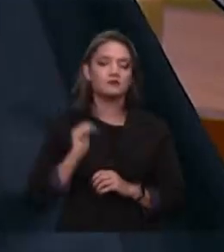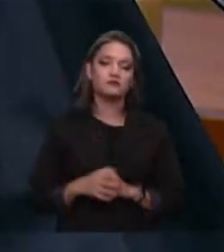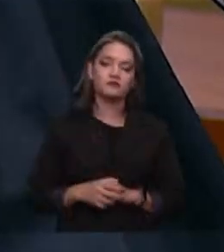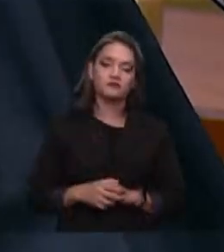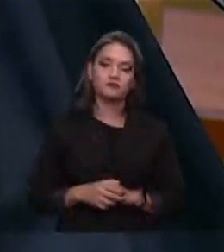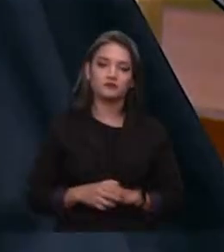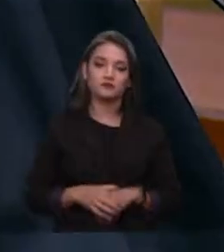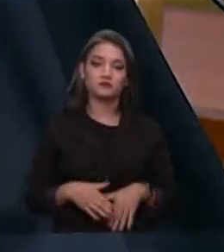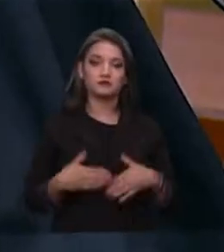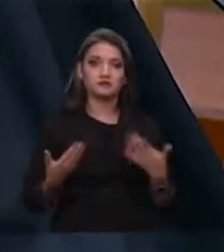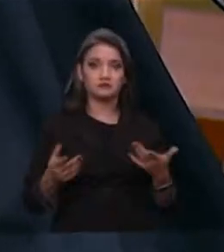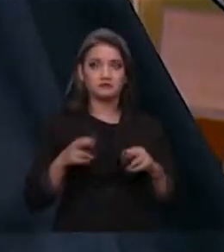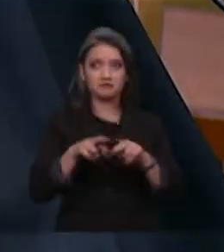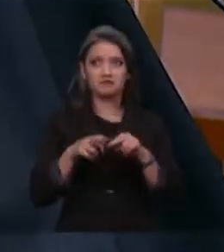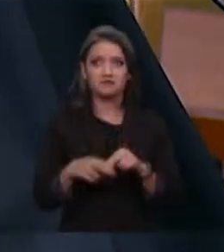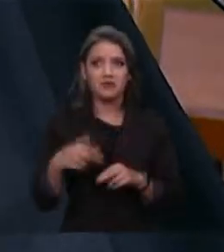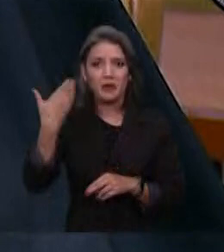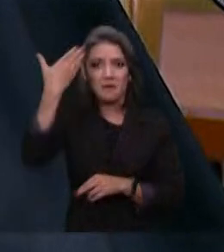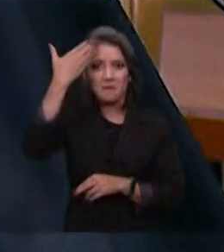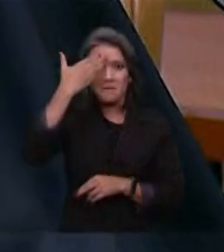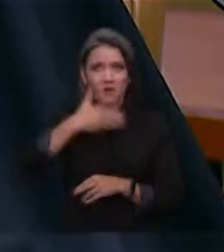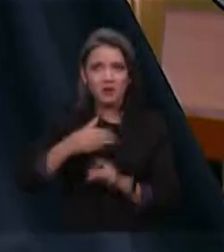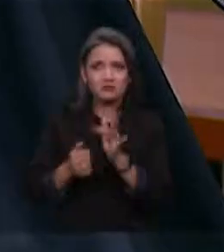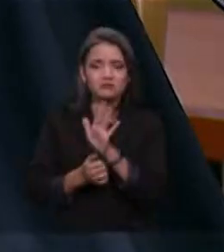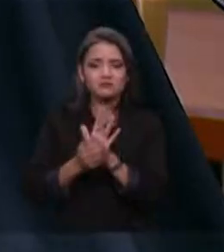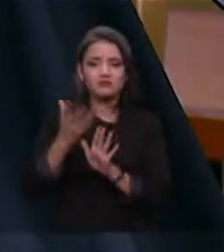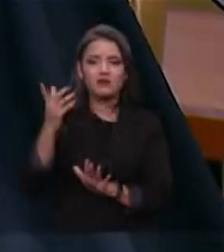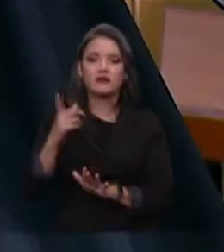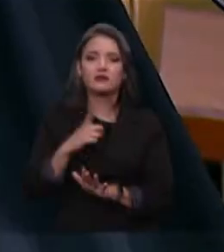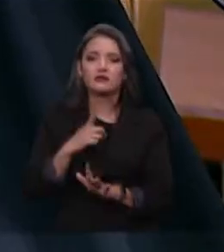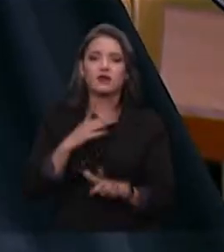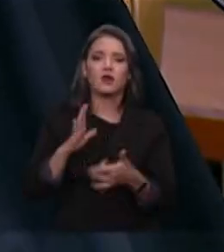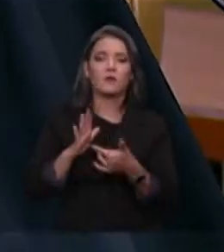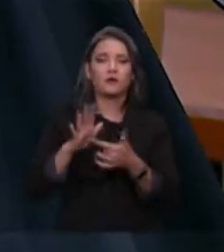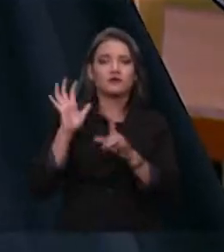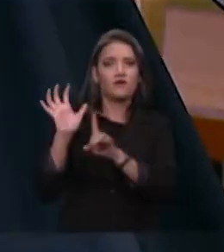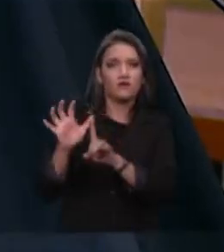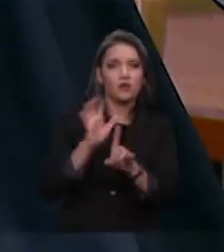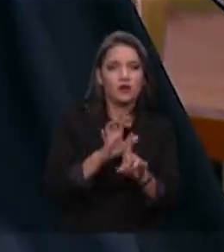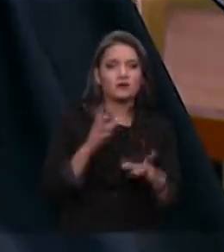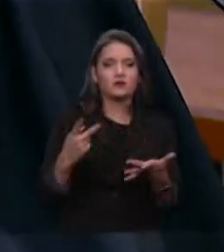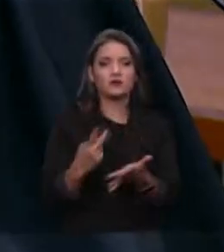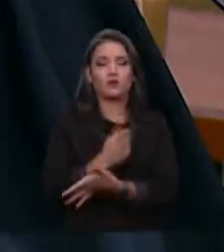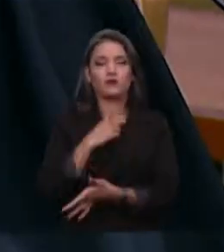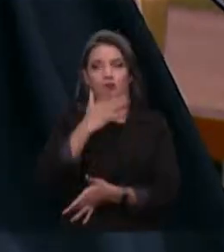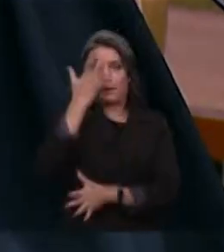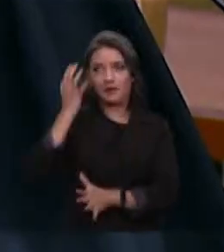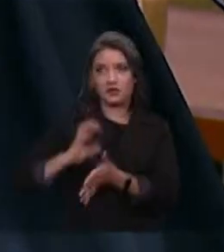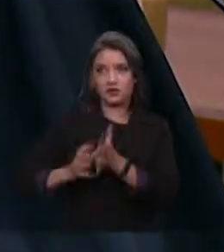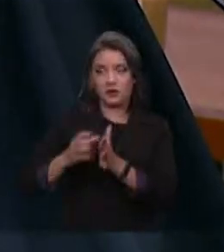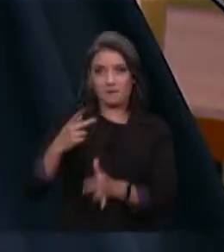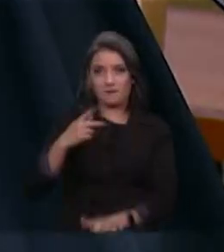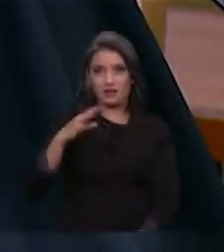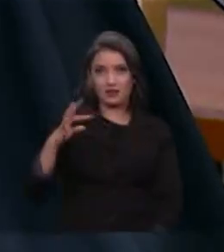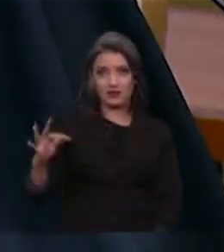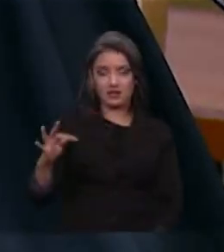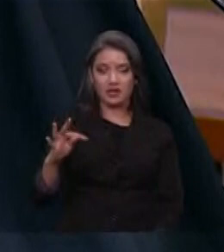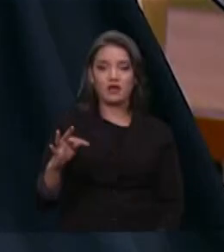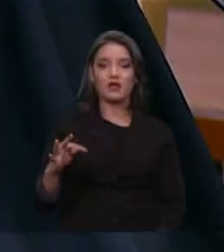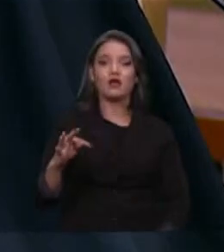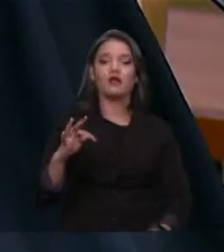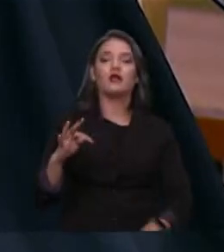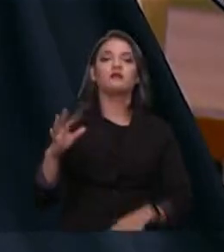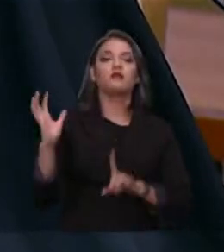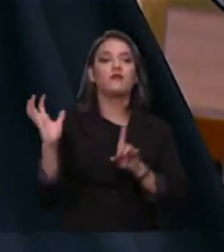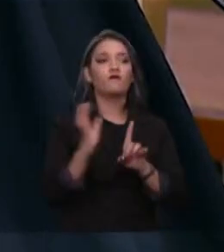análise, nada obstante o conjunto probatório seja apto a reproduzir a influência política exercida por integrantes do Partido dos Trabalhadores sobre